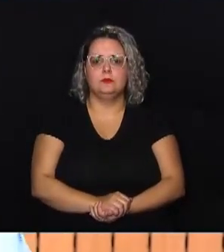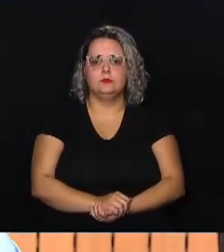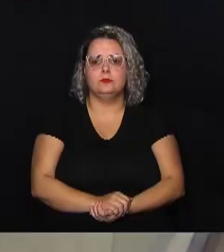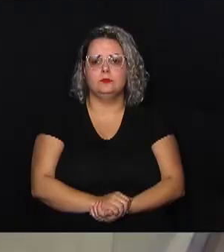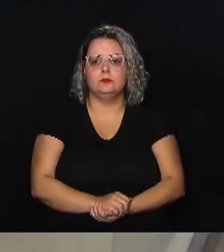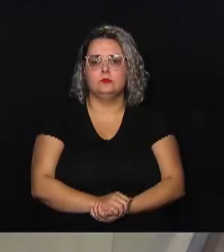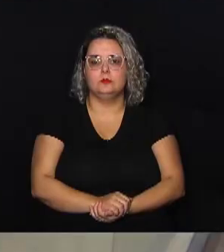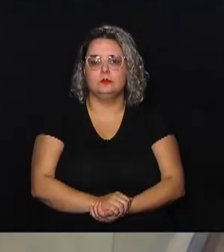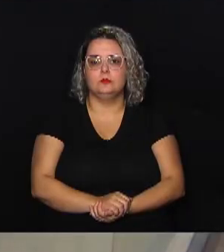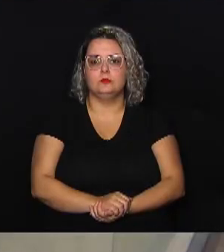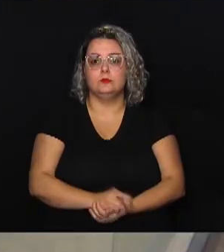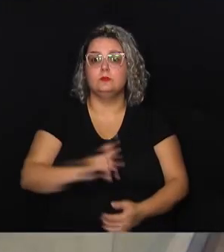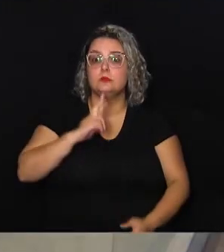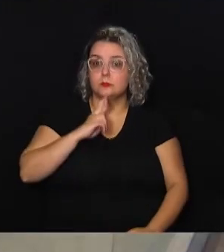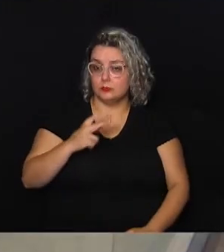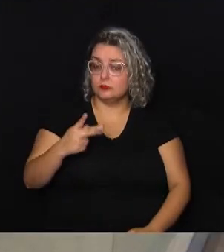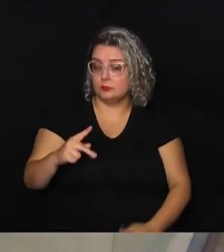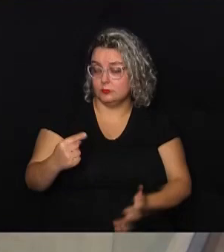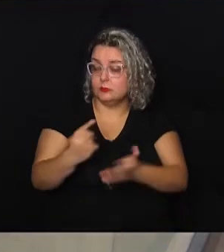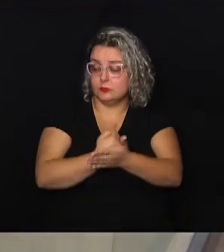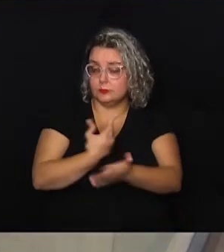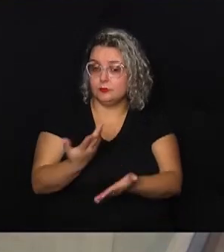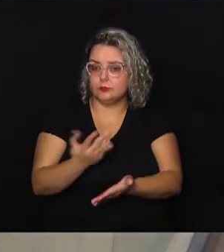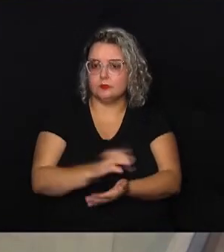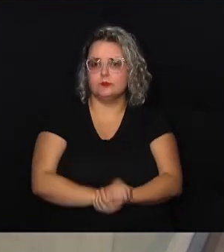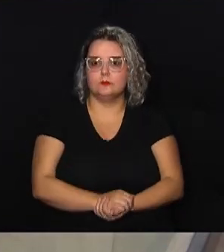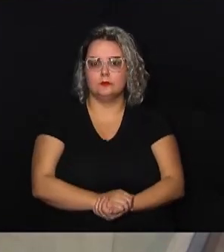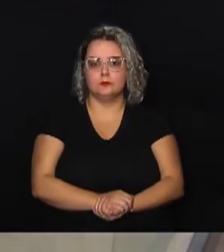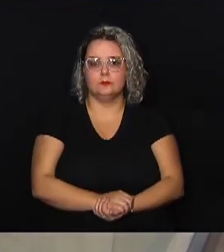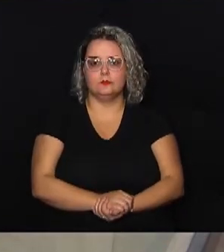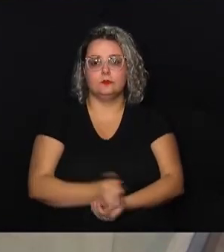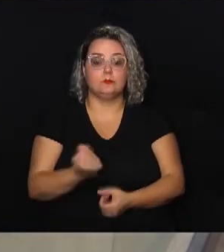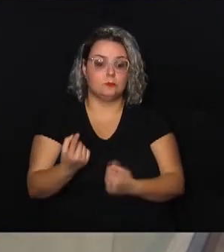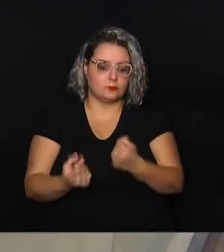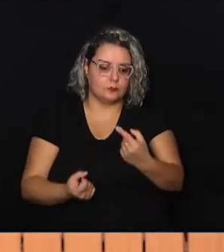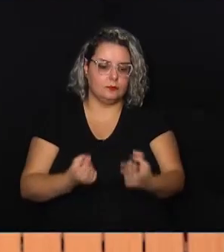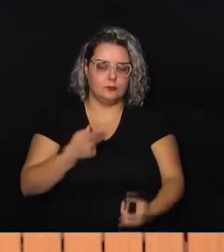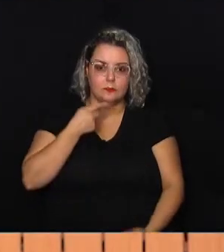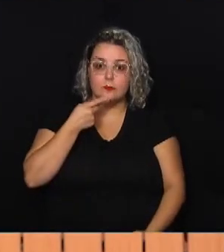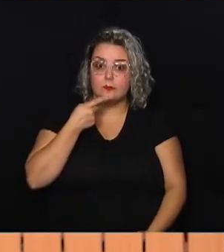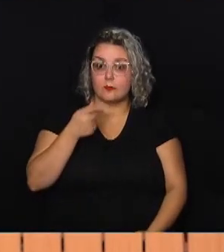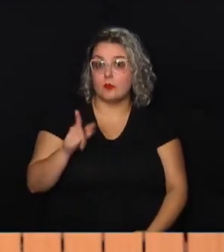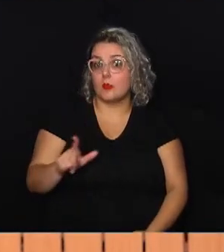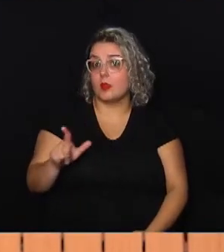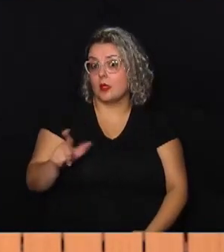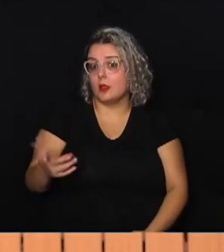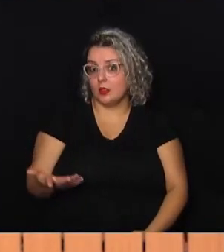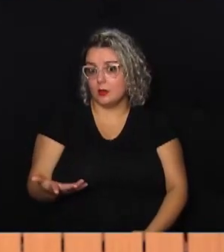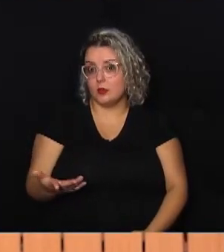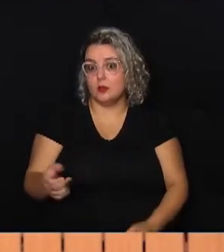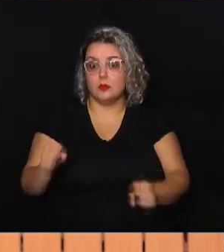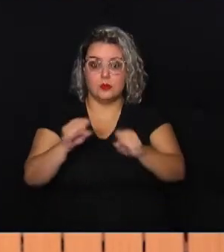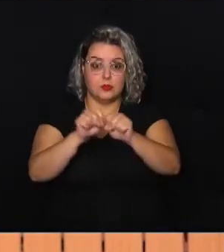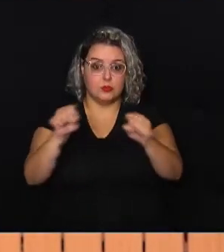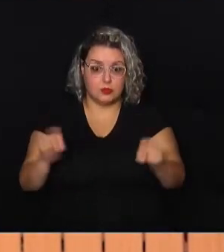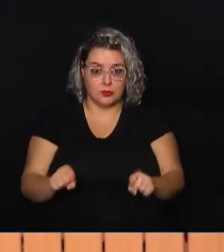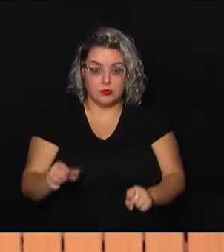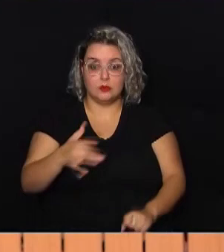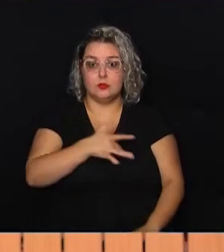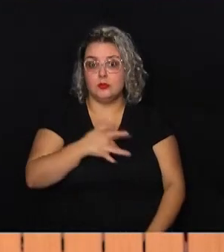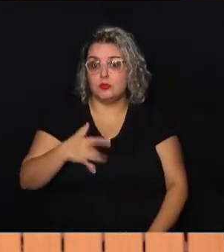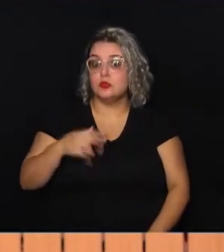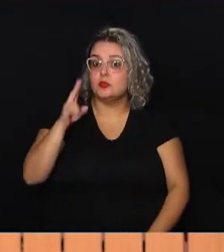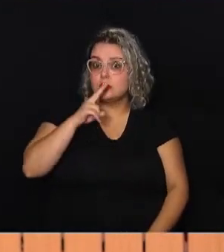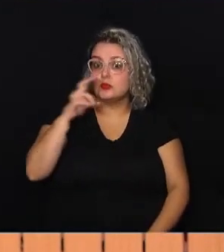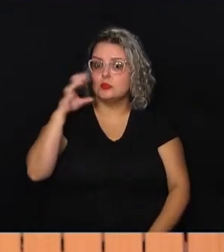Bom, respondendo a sua pergunta, vamos a algumas considerações. É óbvio que o sistema de saúde de emergência e urgência